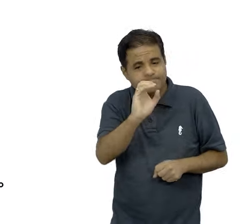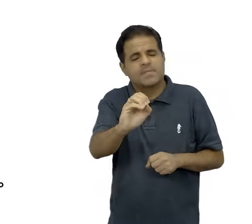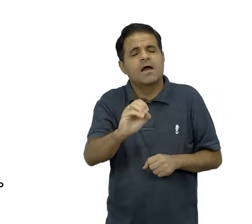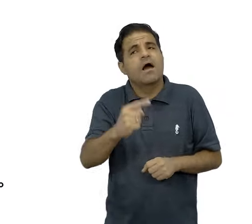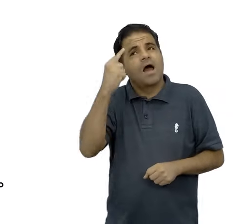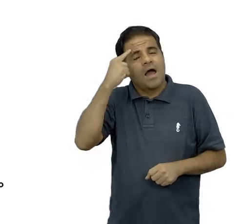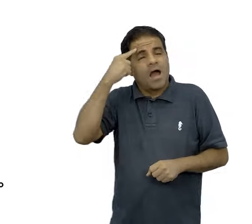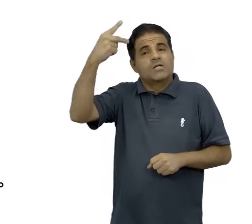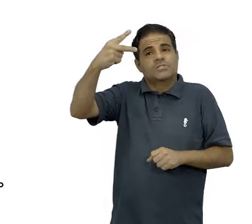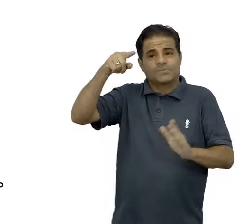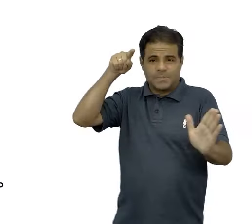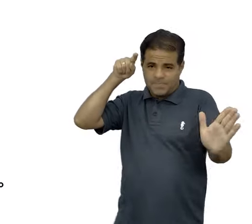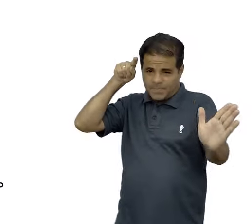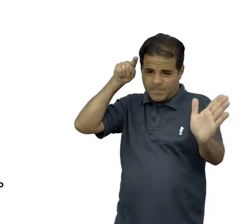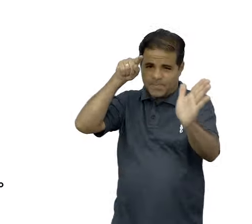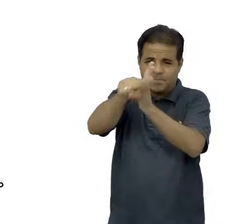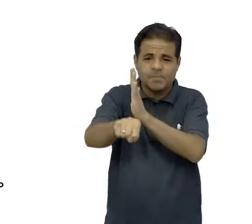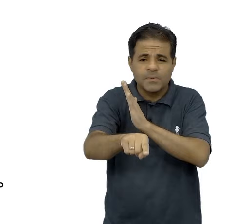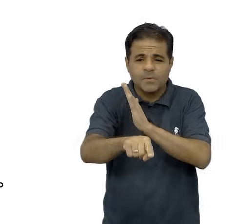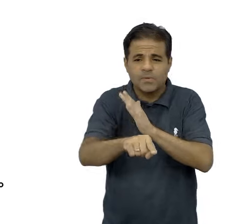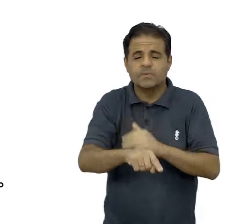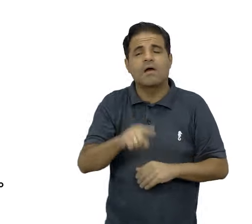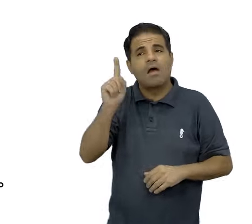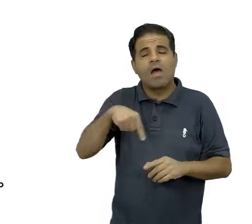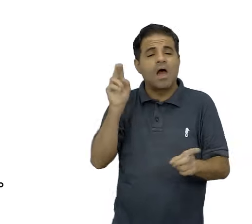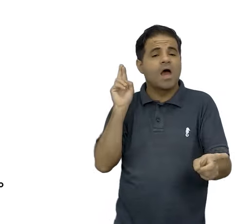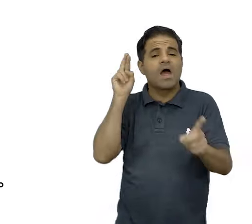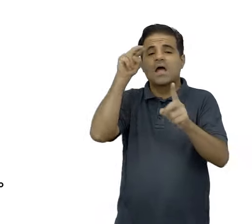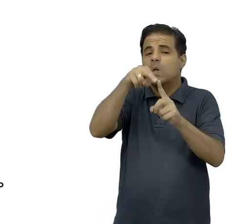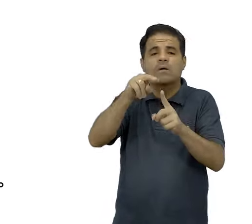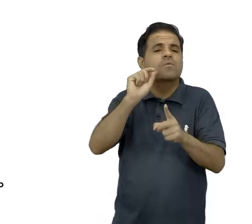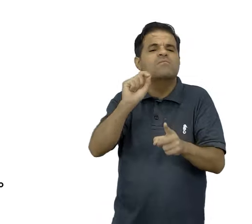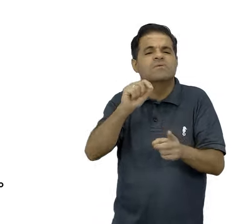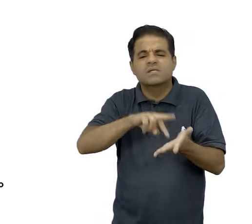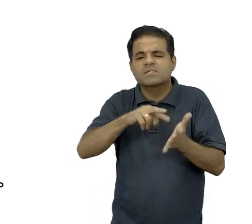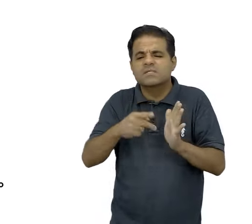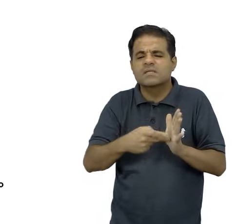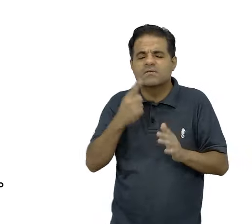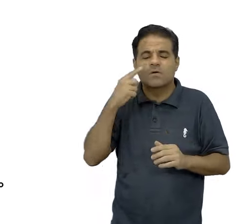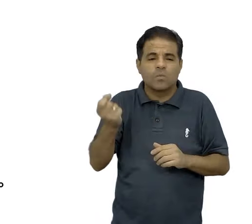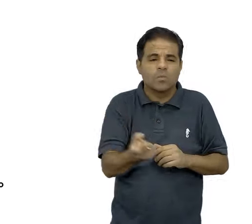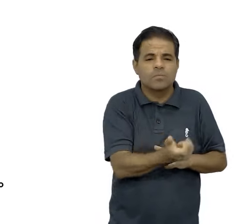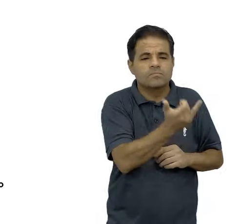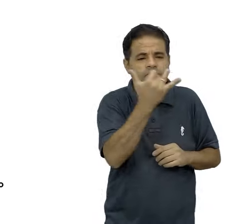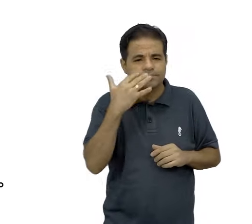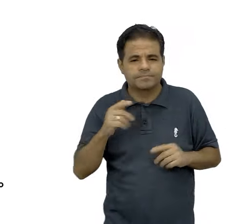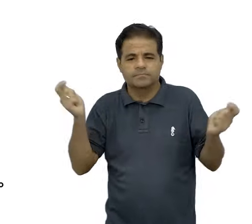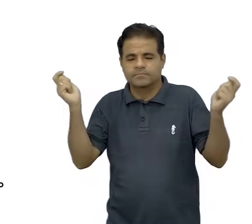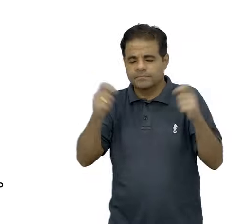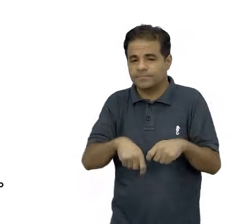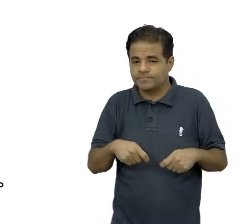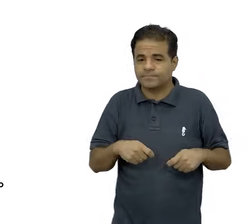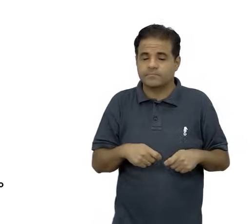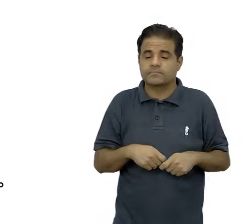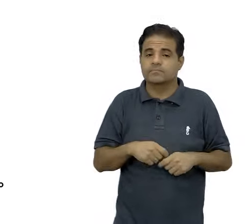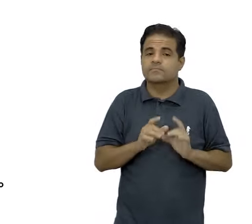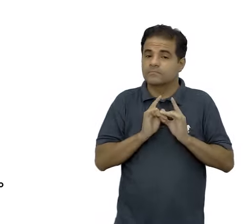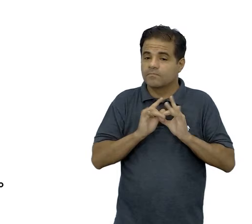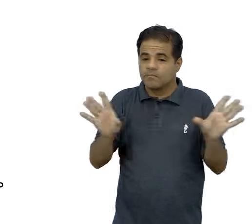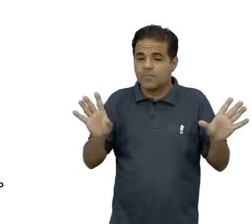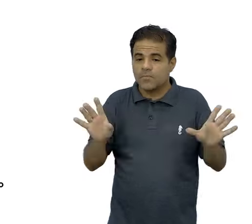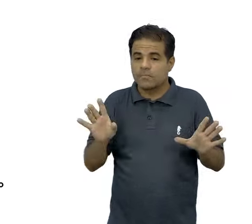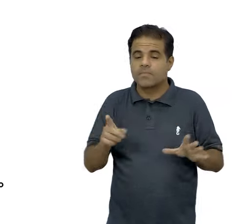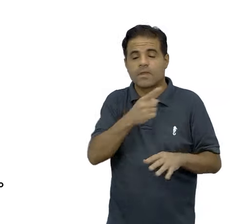nossa segunda pergunta se refere ao que é quantificação, né? Que pode